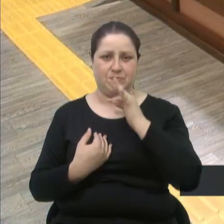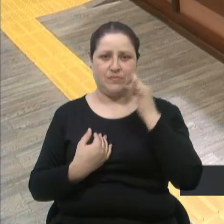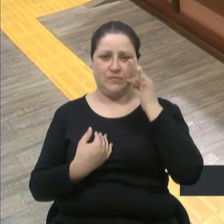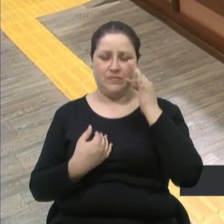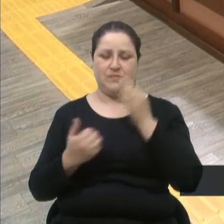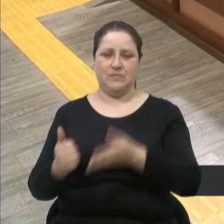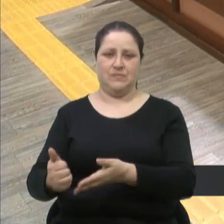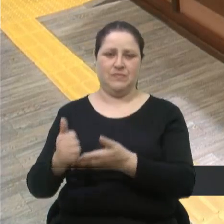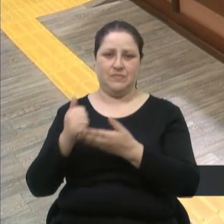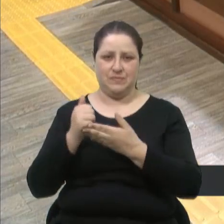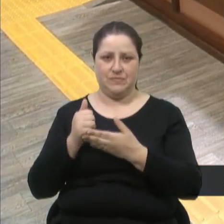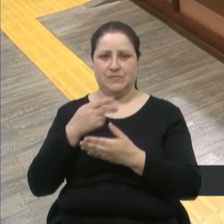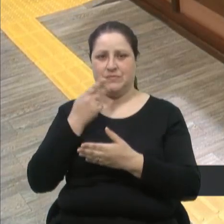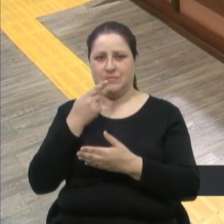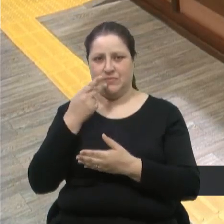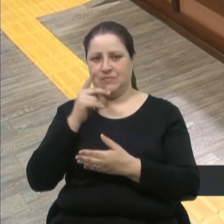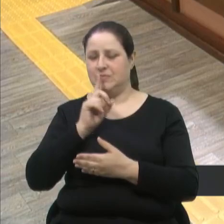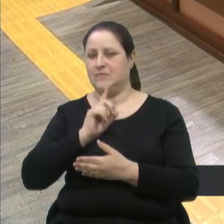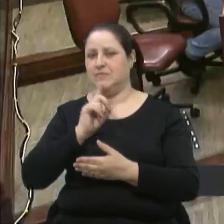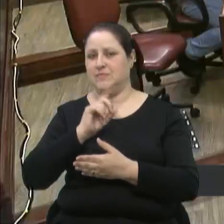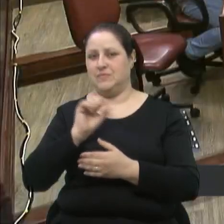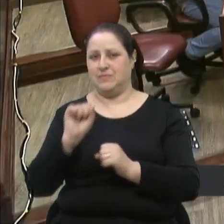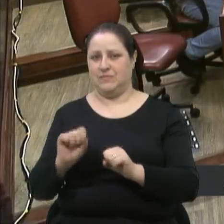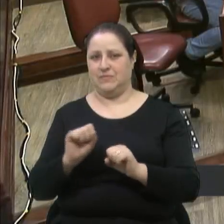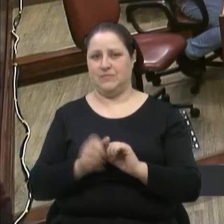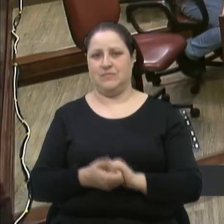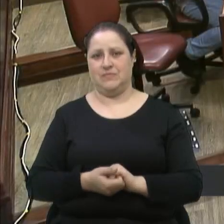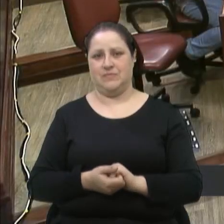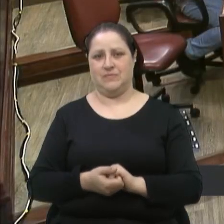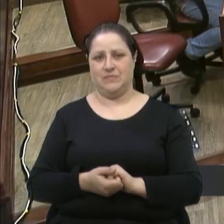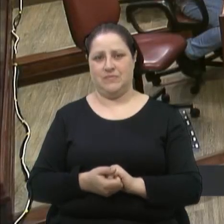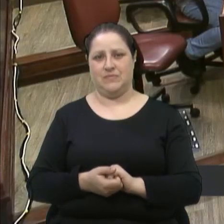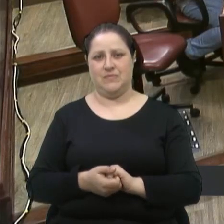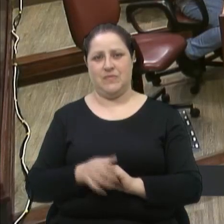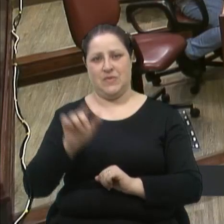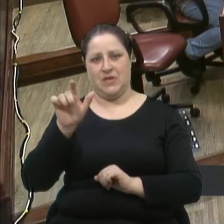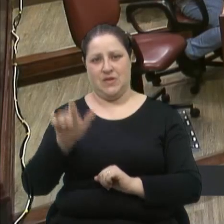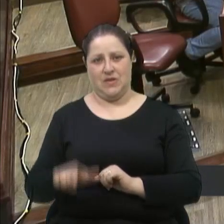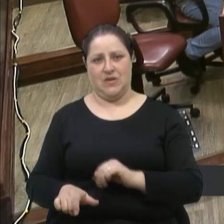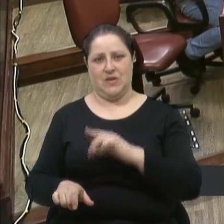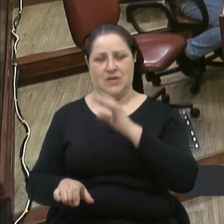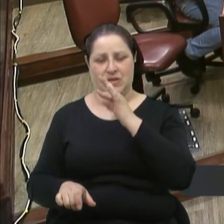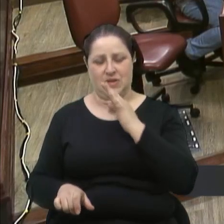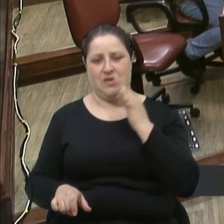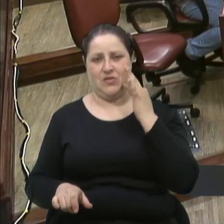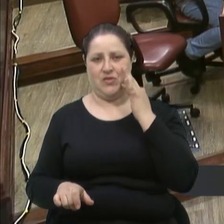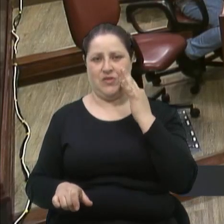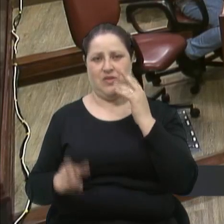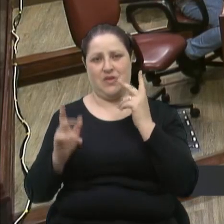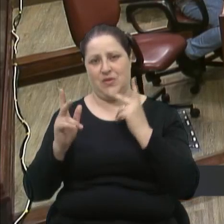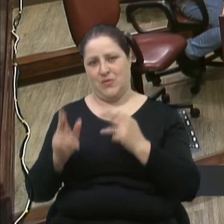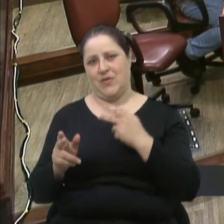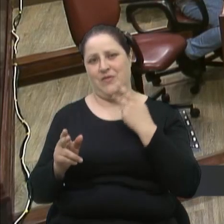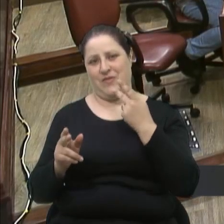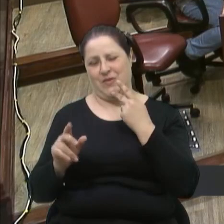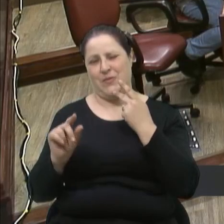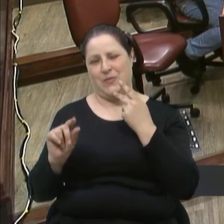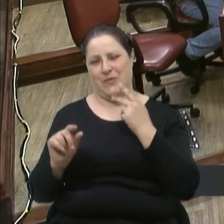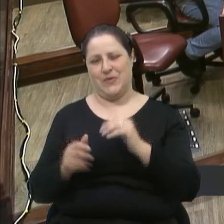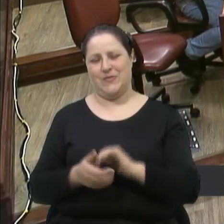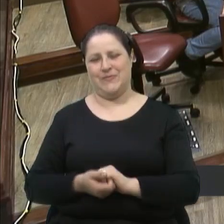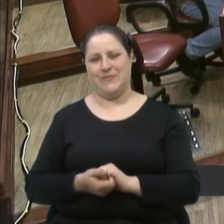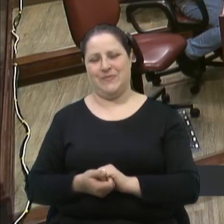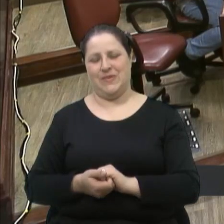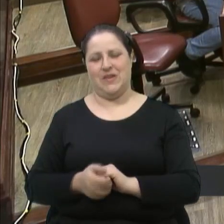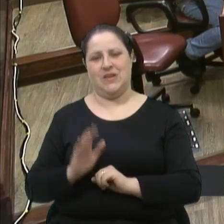Com a palavra, o vereador Meneguzzi. Vereador Cadore, em parte a vereadora Tatiane já falou o que eu ia falar, né? Porque, assim, eu sempre